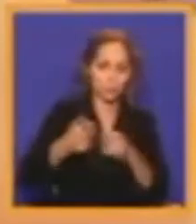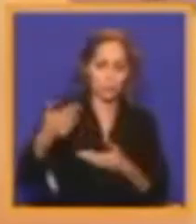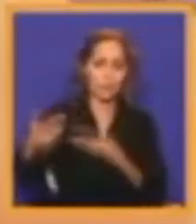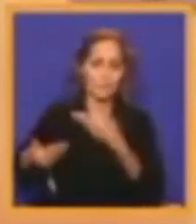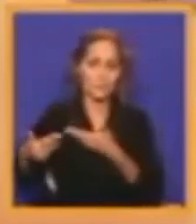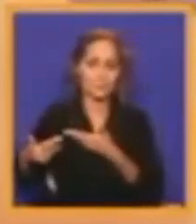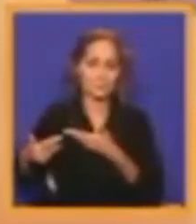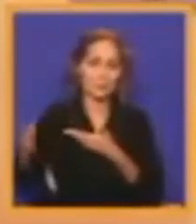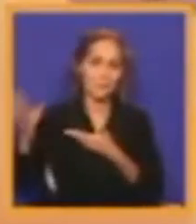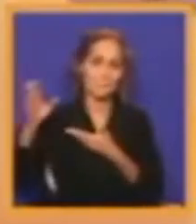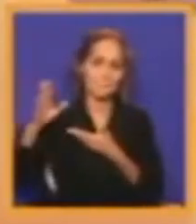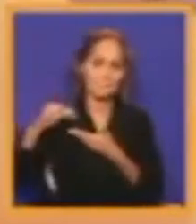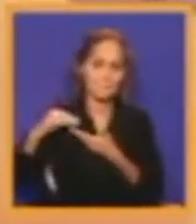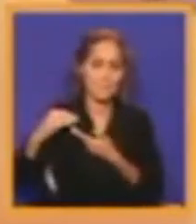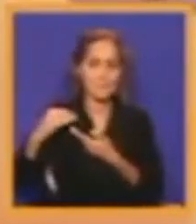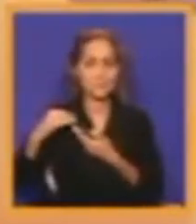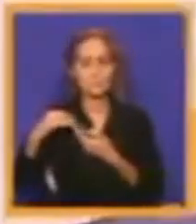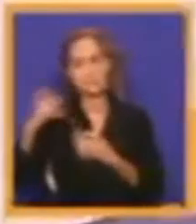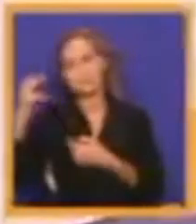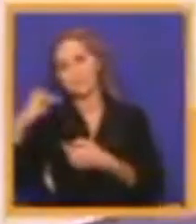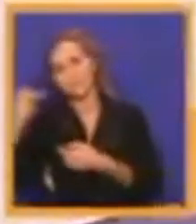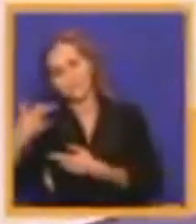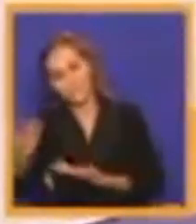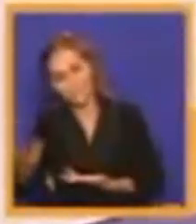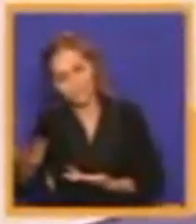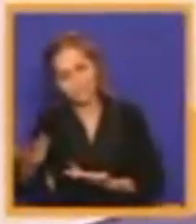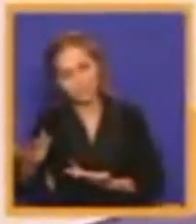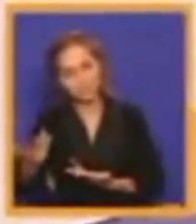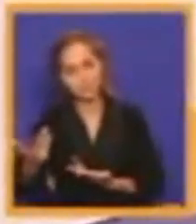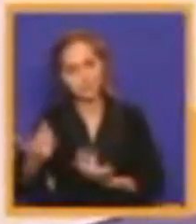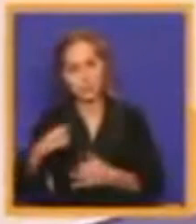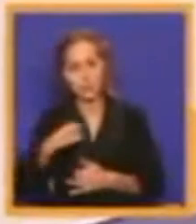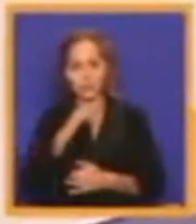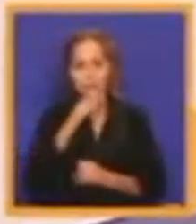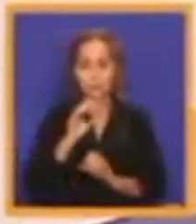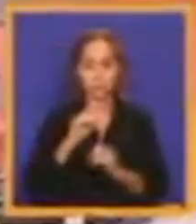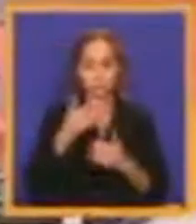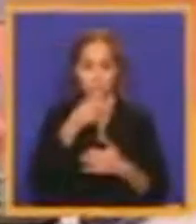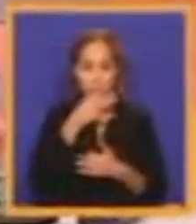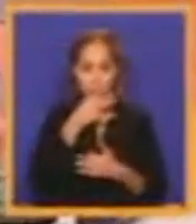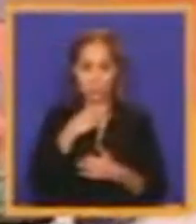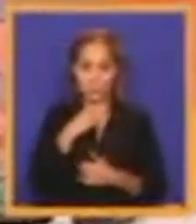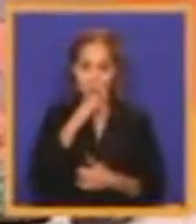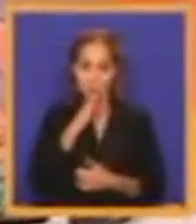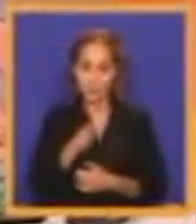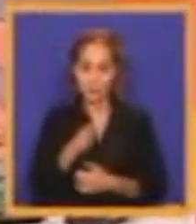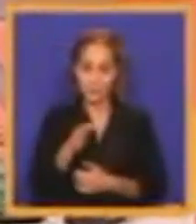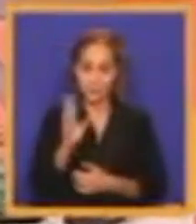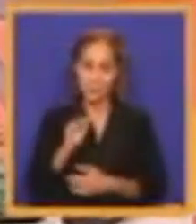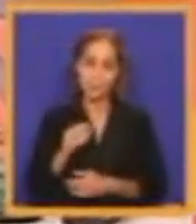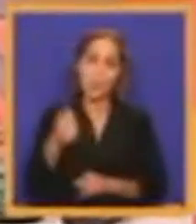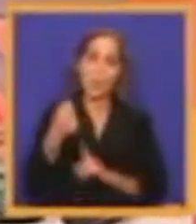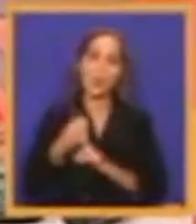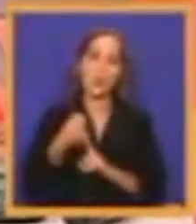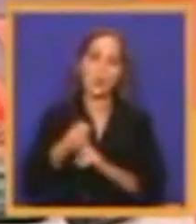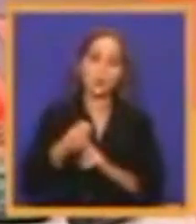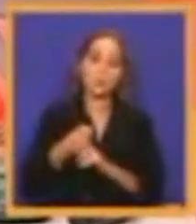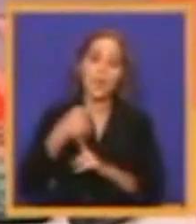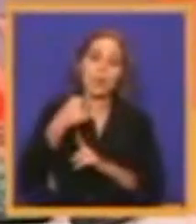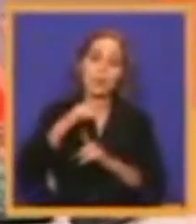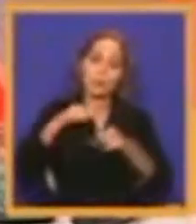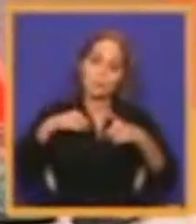balança que vão estar com alguma fragilidade e, no fundo, aquilo que eu disse no princípio desta conversa, eles vão ter que lutar contra a sua